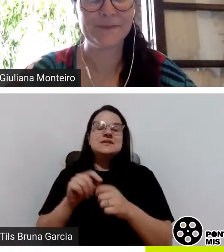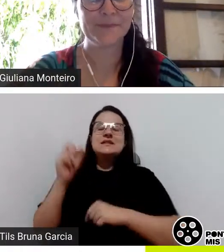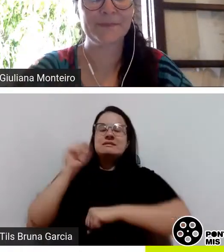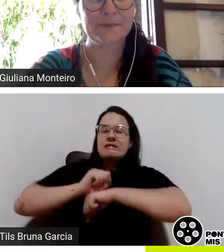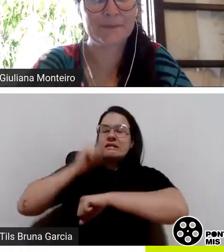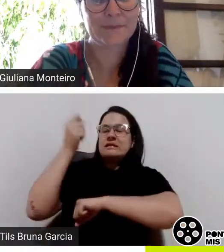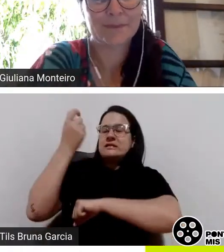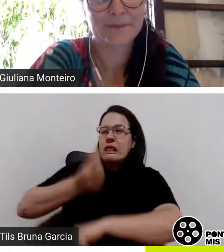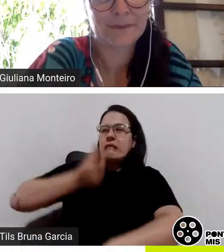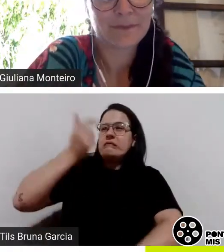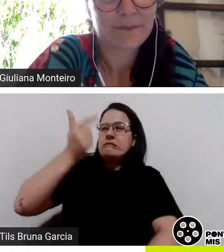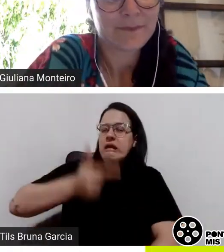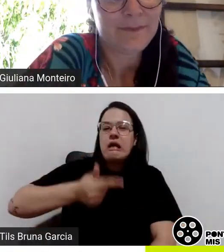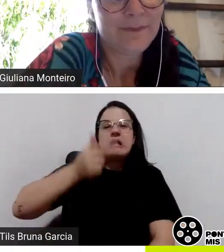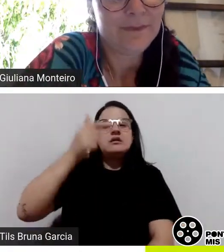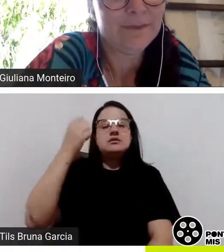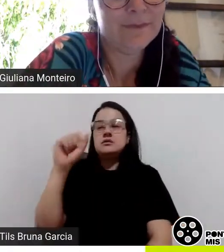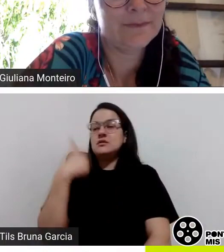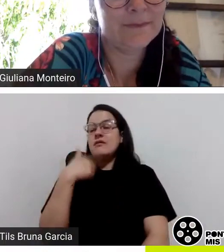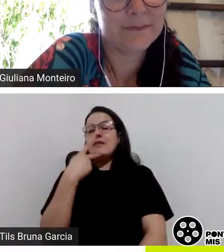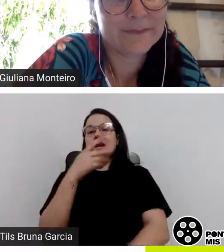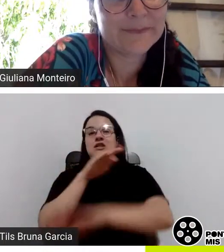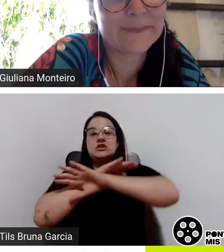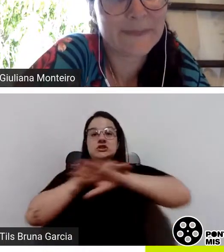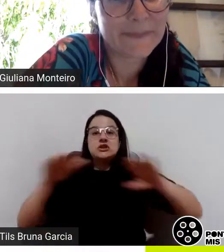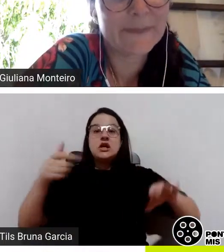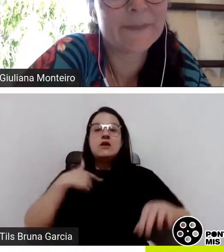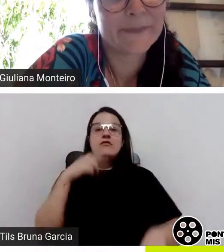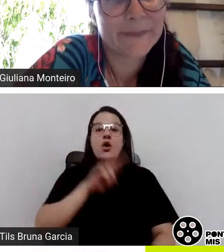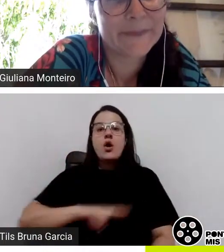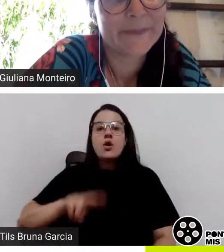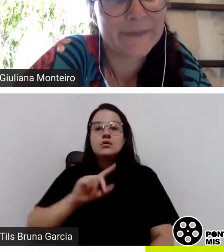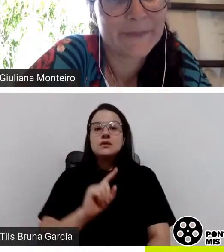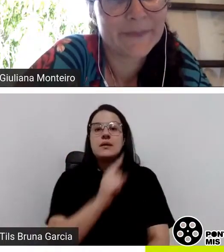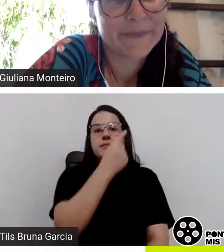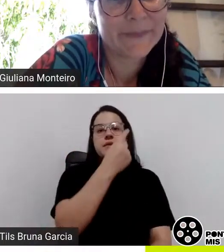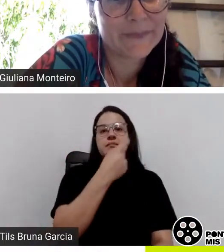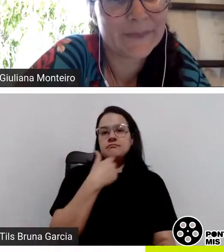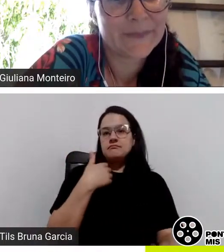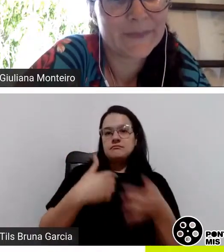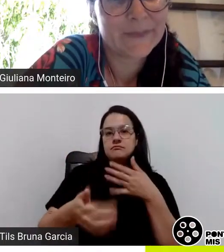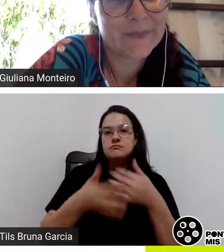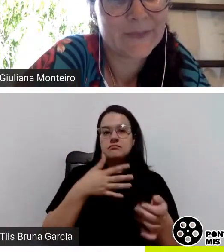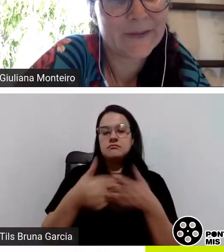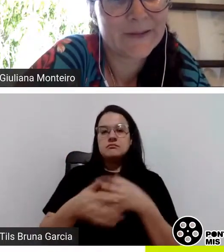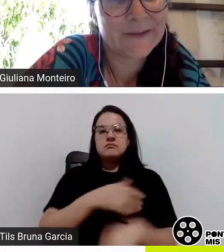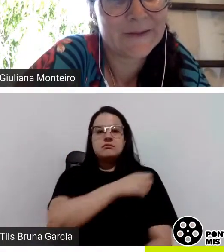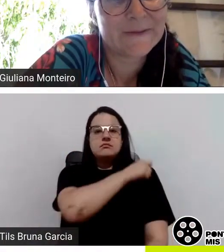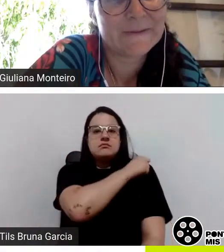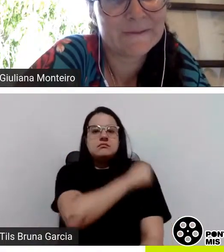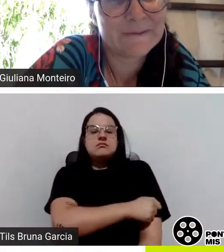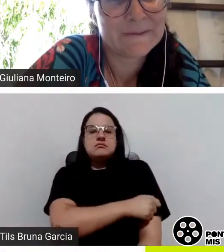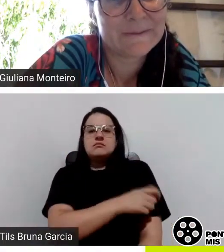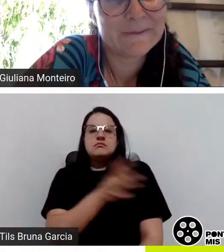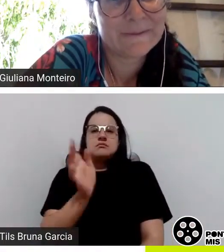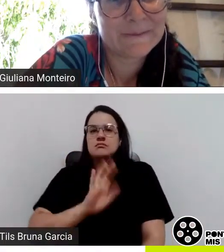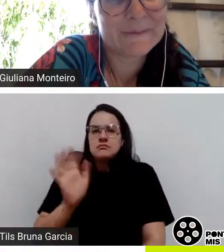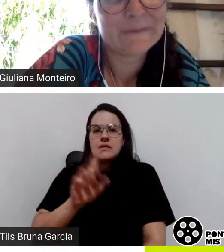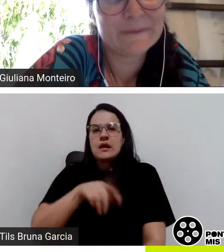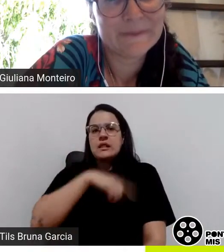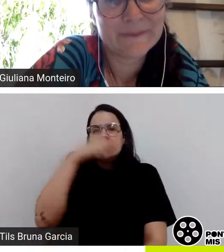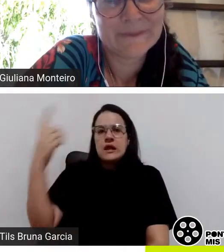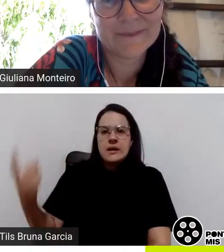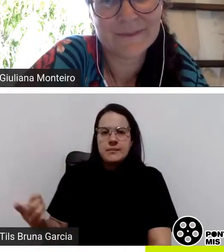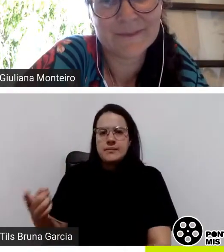take 8. Eu disse, chega, eu vou ficar com take 1, dane-se o casaco rasgado. Aí na pós-produção,